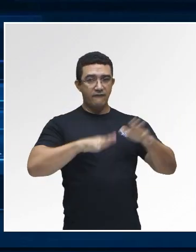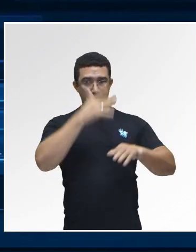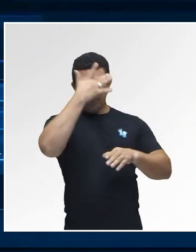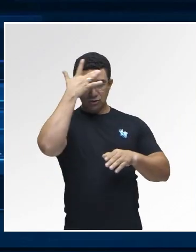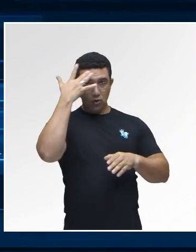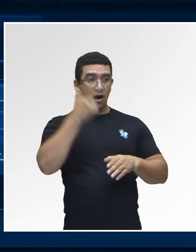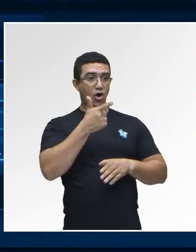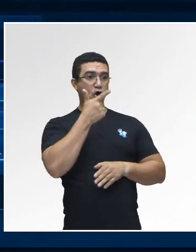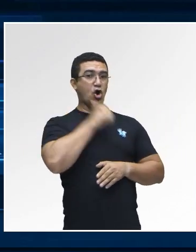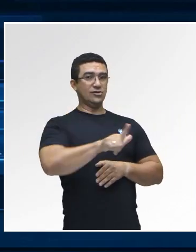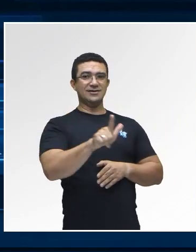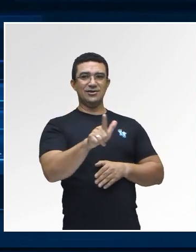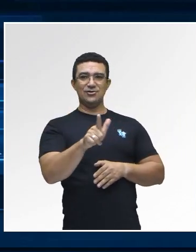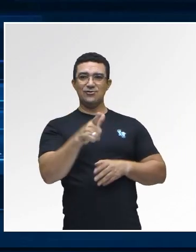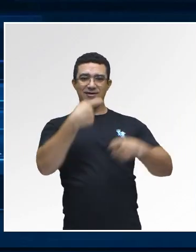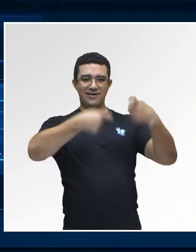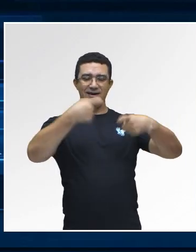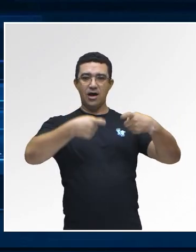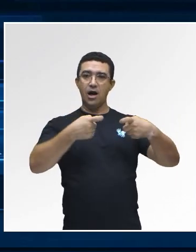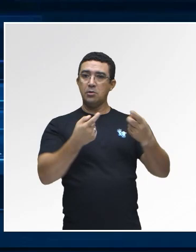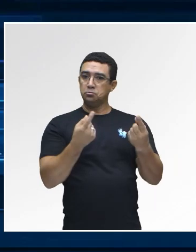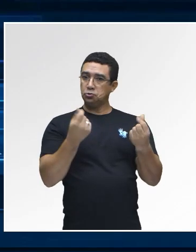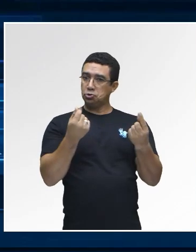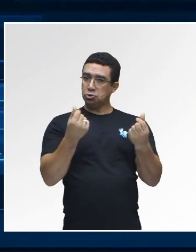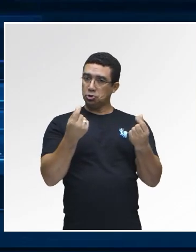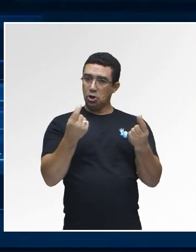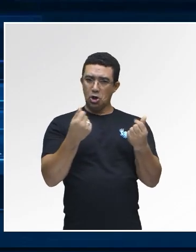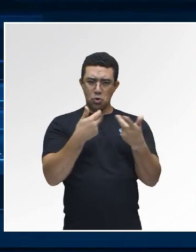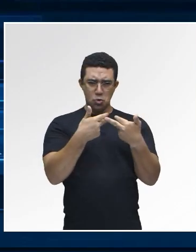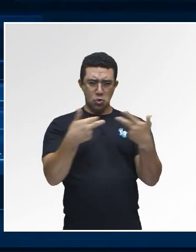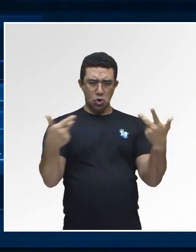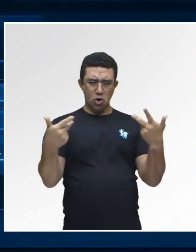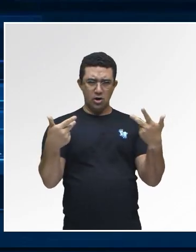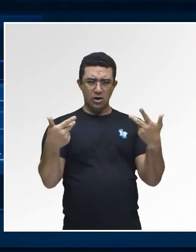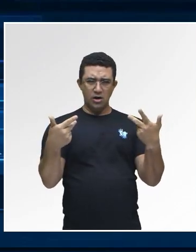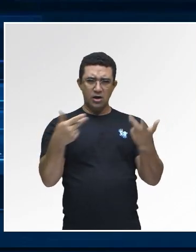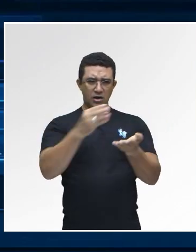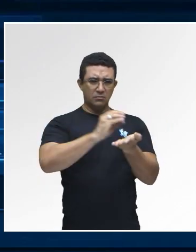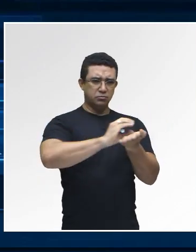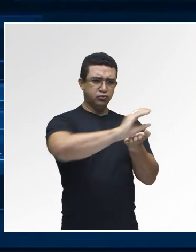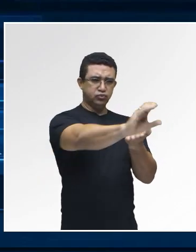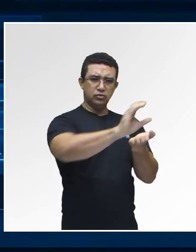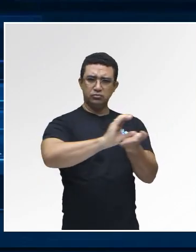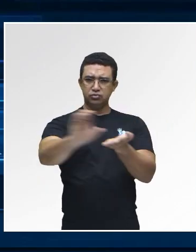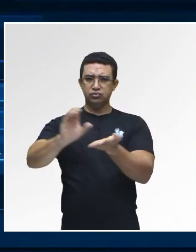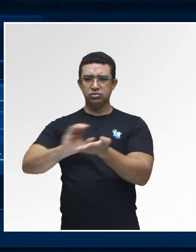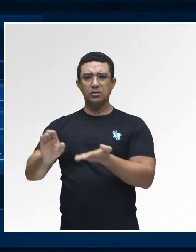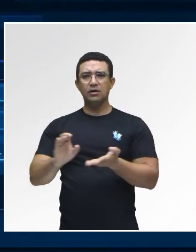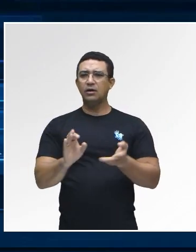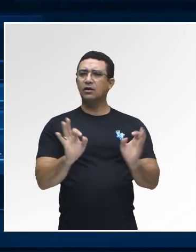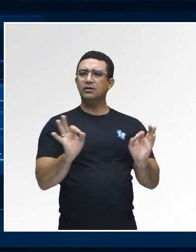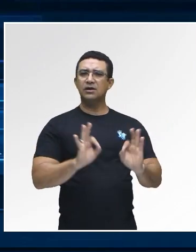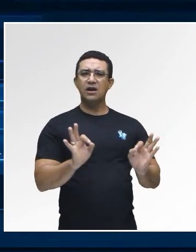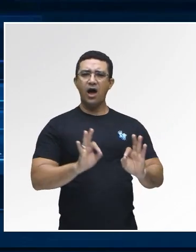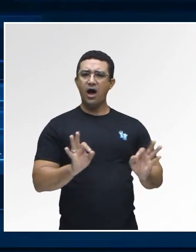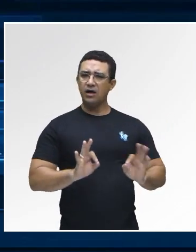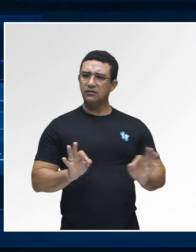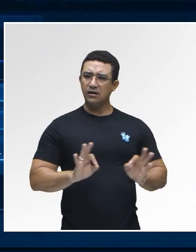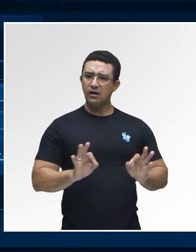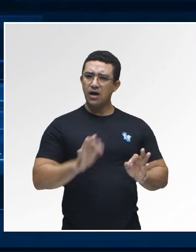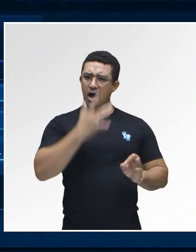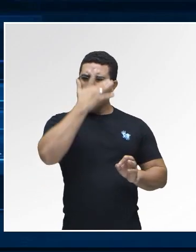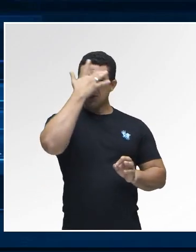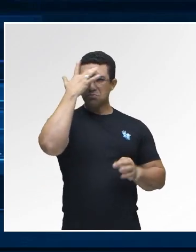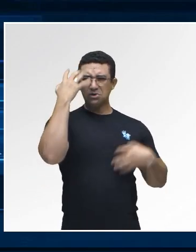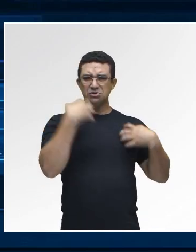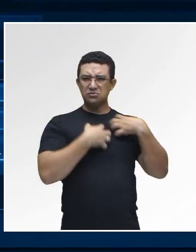no poder quer sempre mais. Então isso acabou gerando ali um desconforto. Era muito comum o espólio de